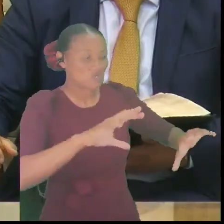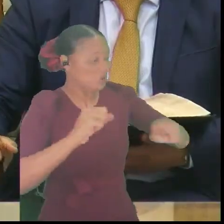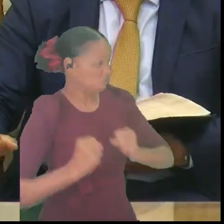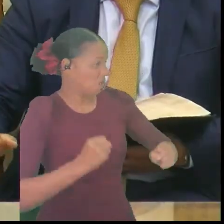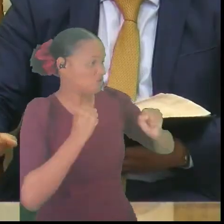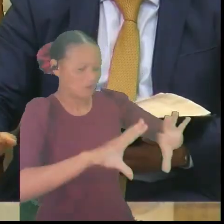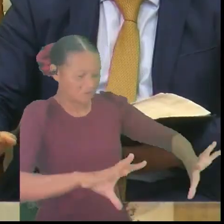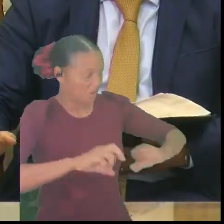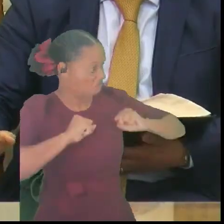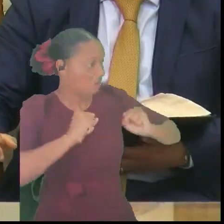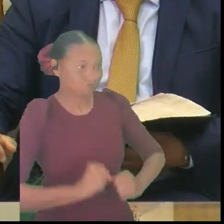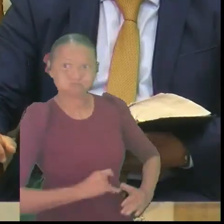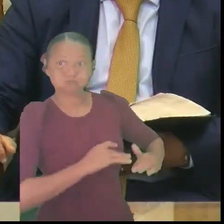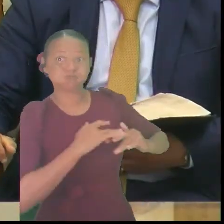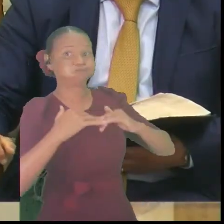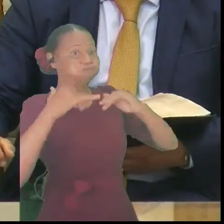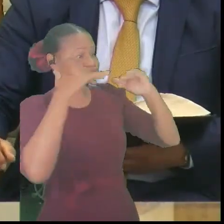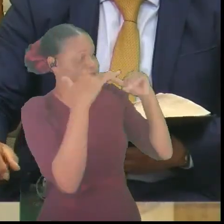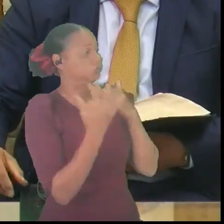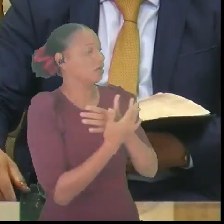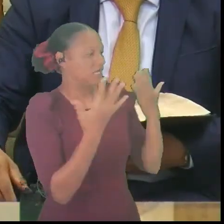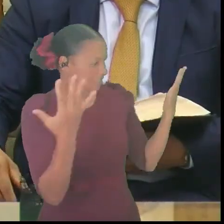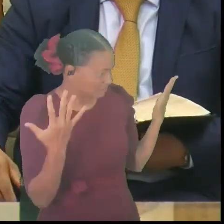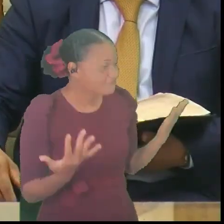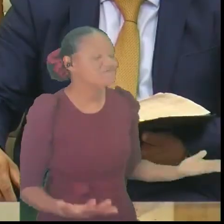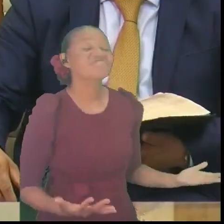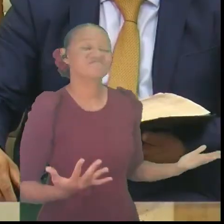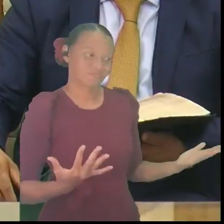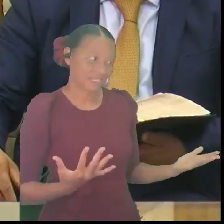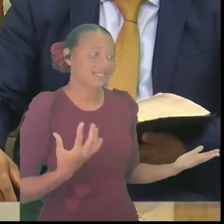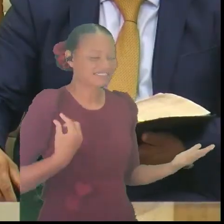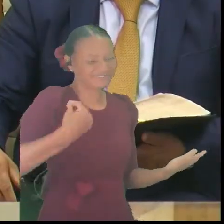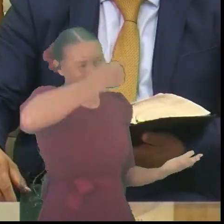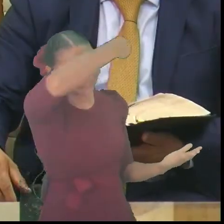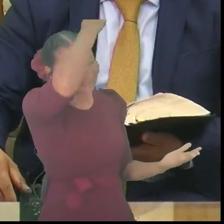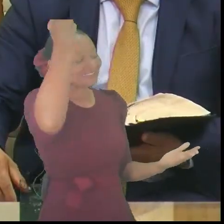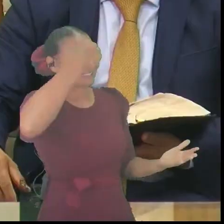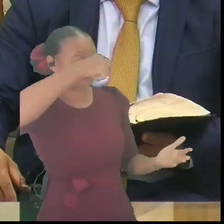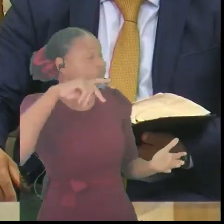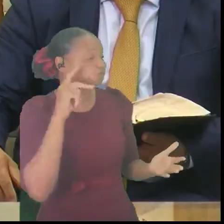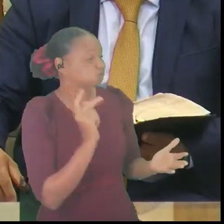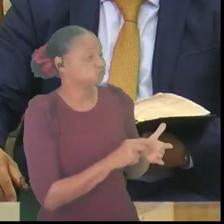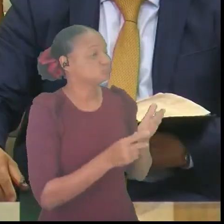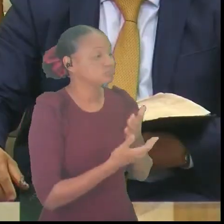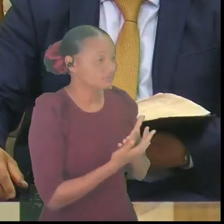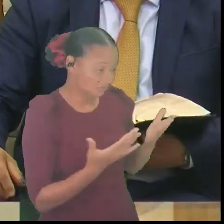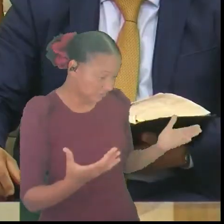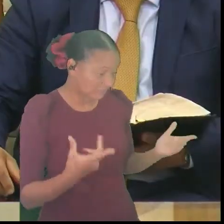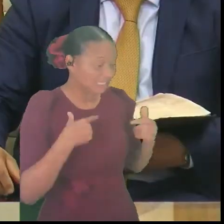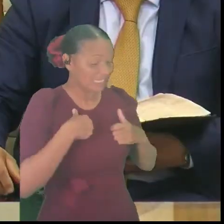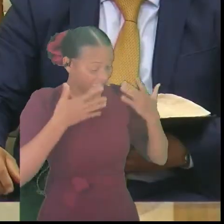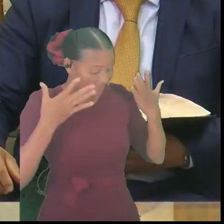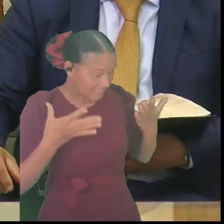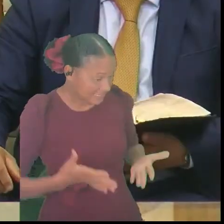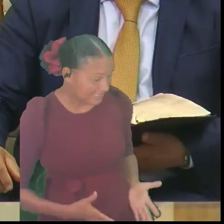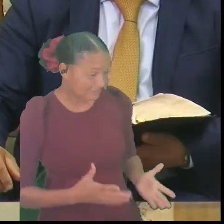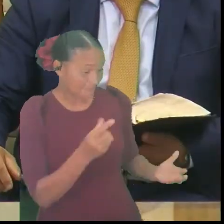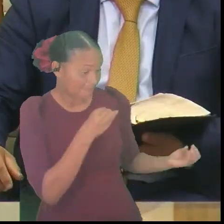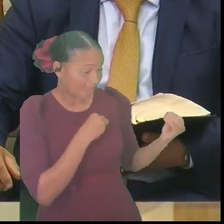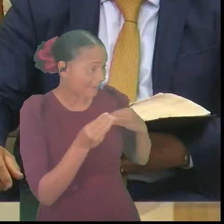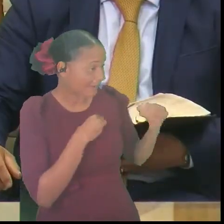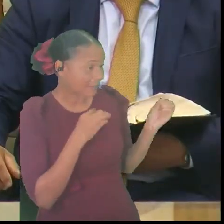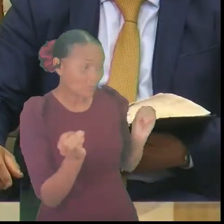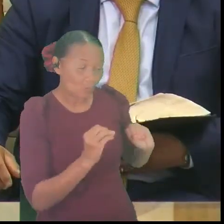Altíssimo te cobrirá, pelo que o santo ou ente santo, essa palavra originalmente quer dizer aquele que nascerá sem pecado,